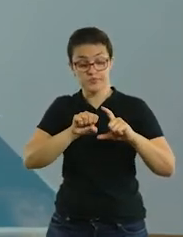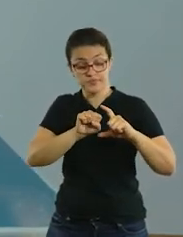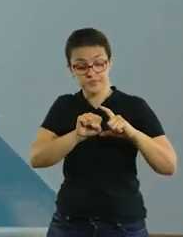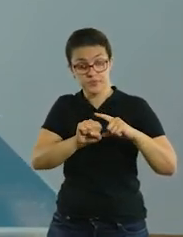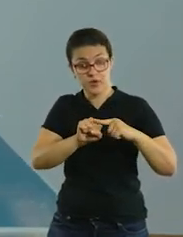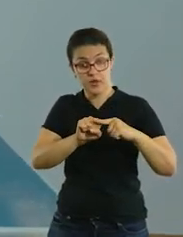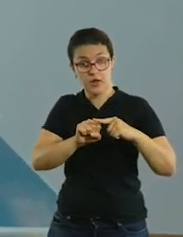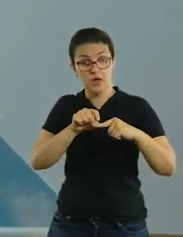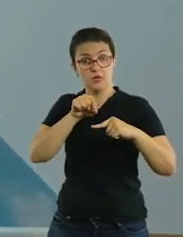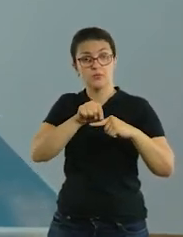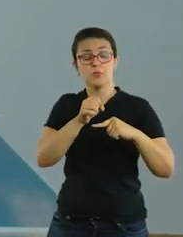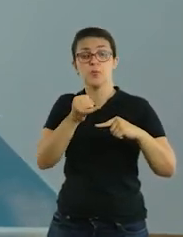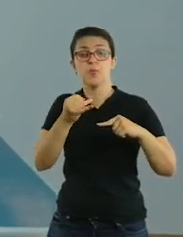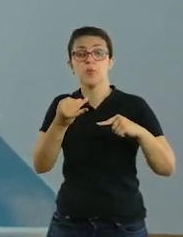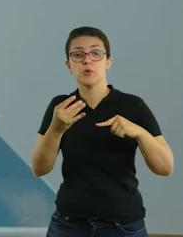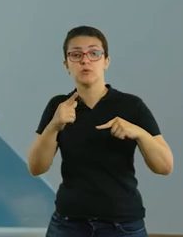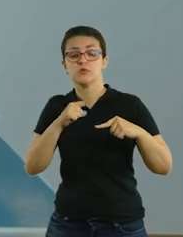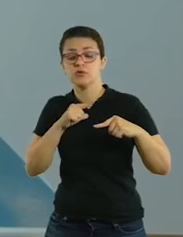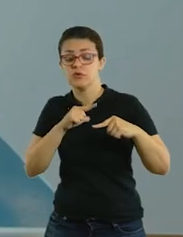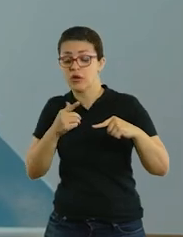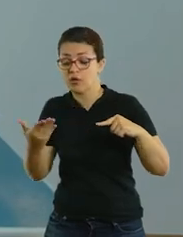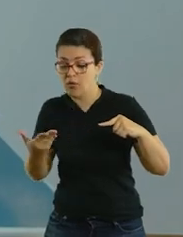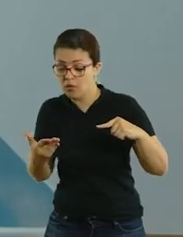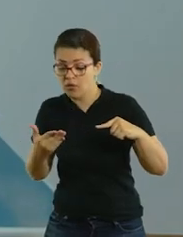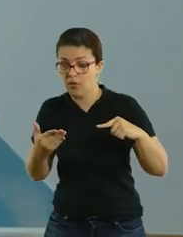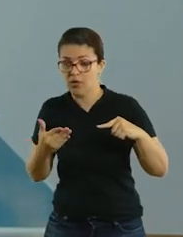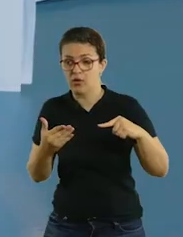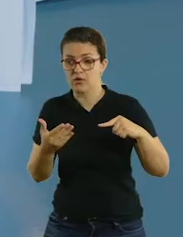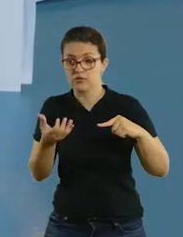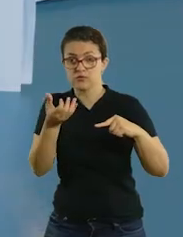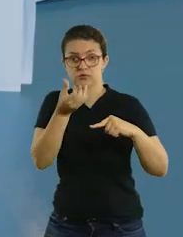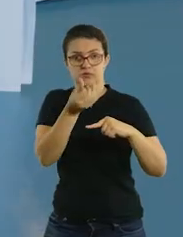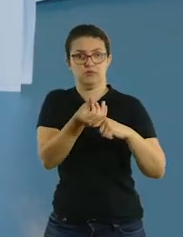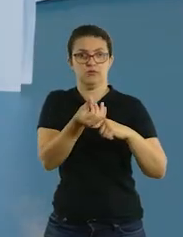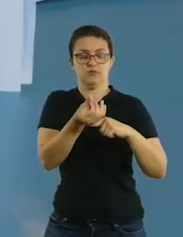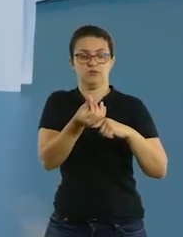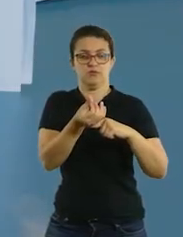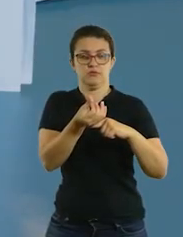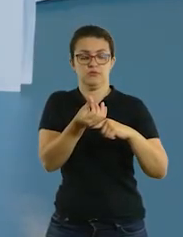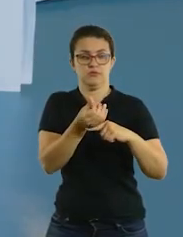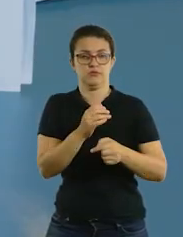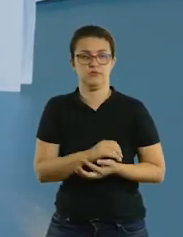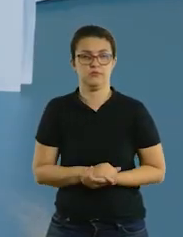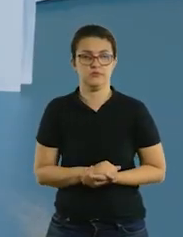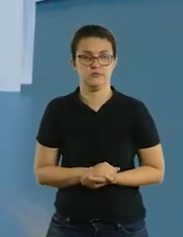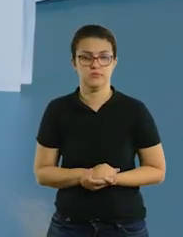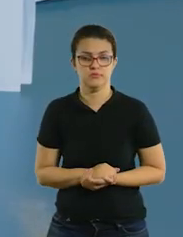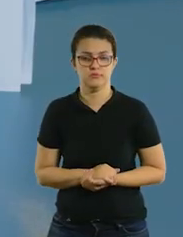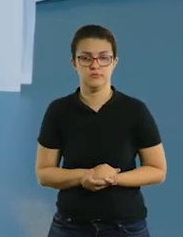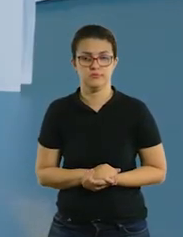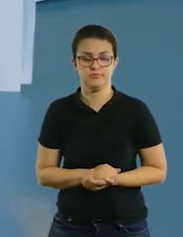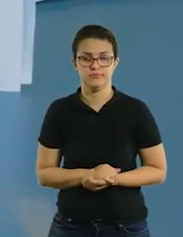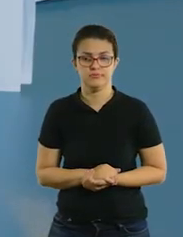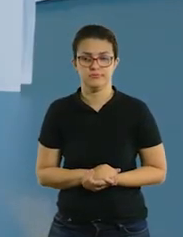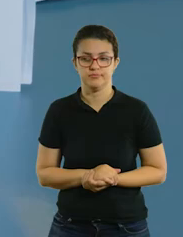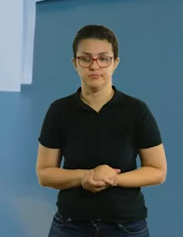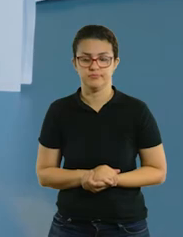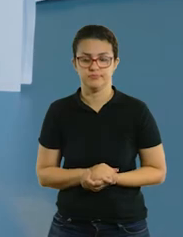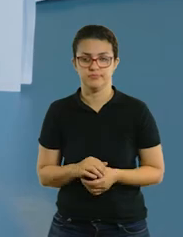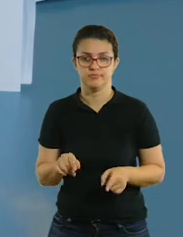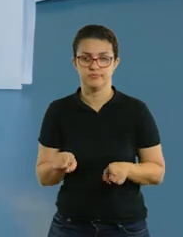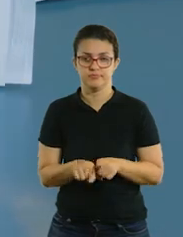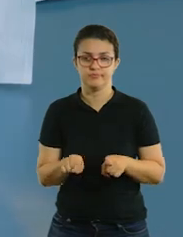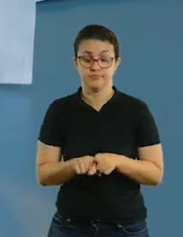as partes que sobraram da nossa pizza. Assim, nós temos 6/8. Eu trouxe